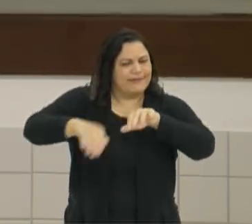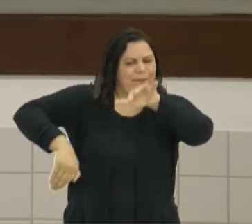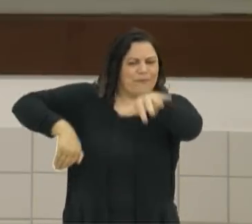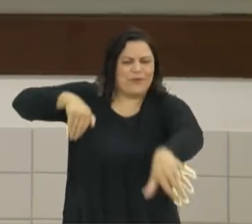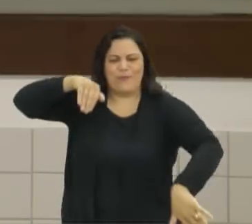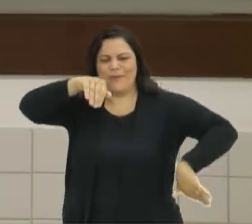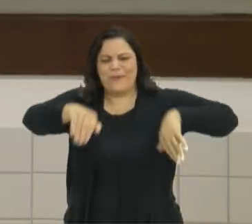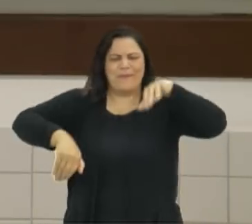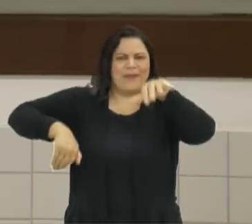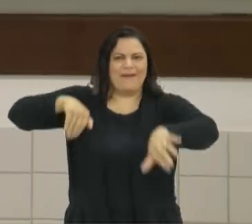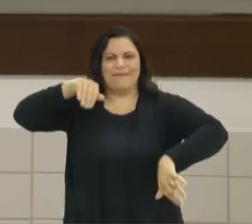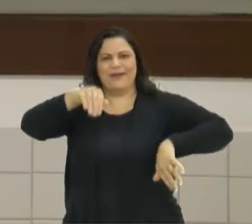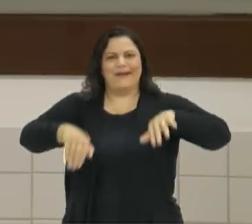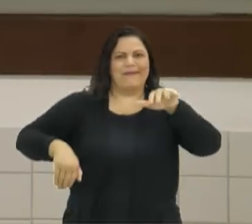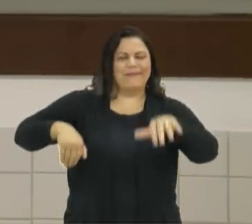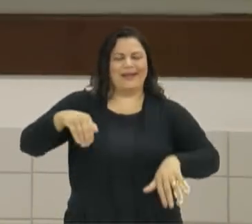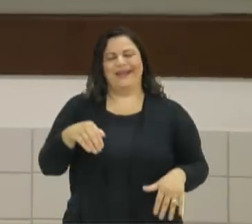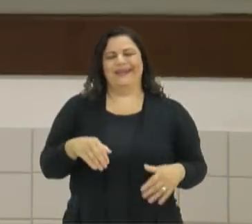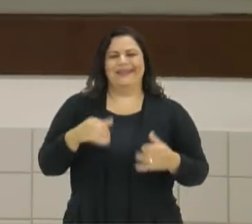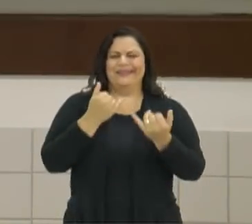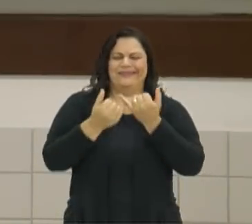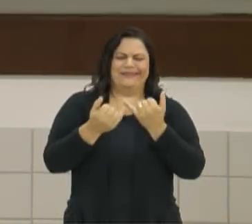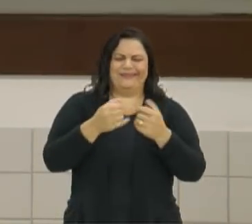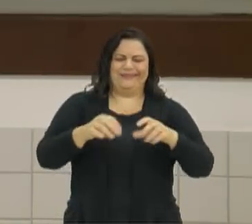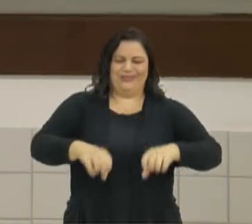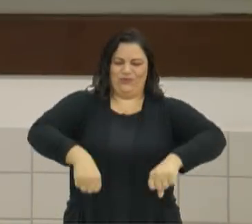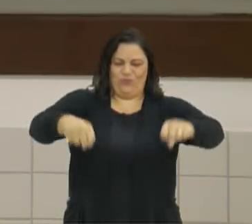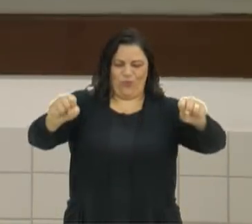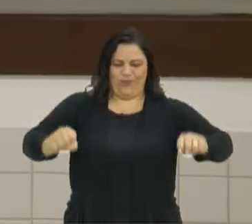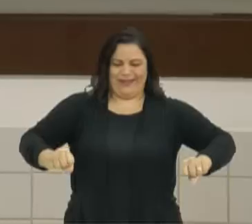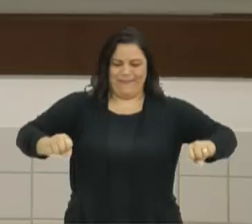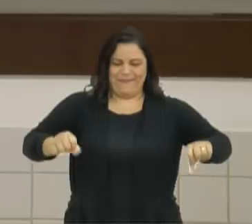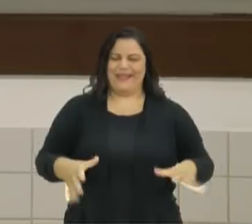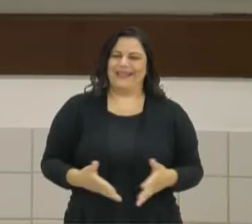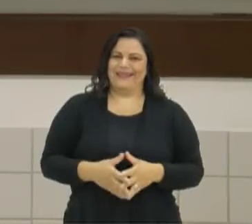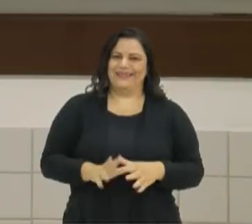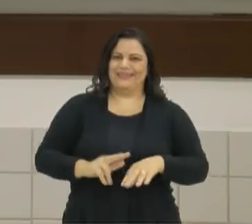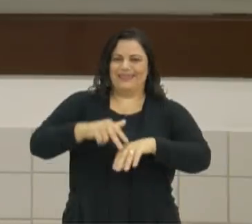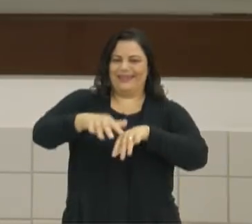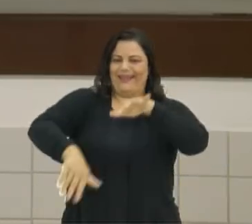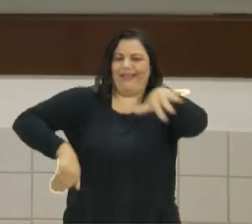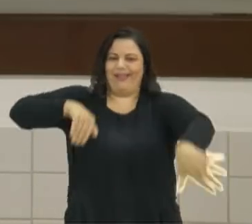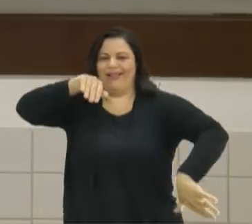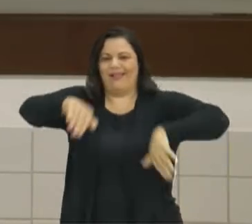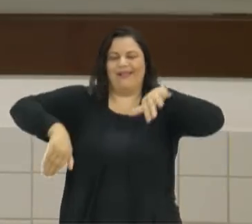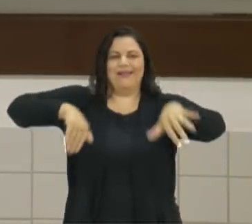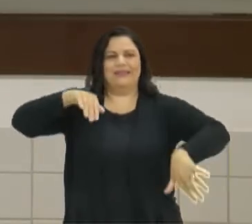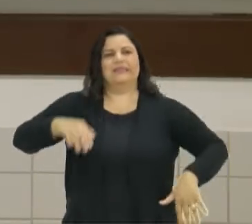no chão mesmo, empresta um tapete da mãe e tenta nadar na sua sala aí, ok?